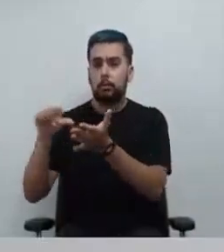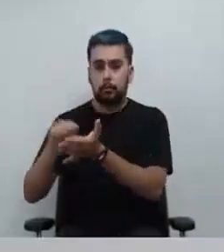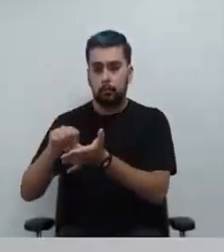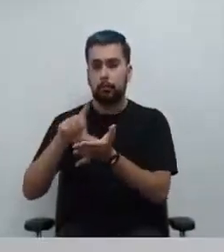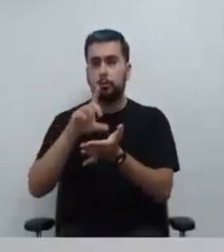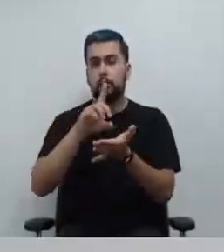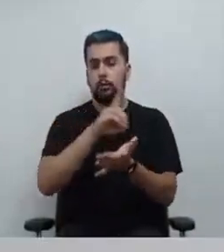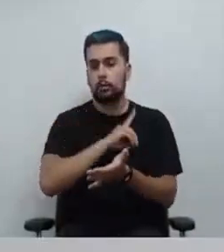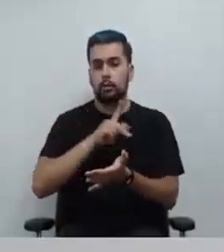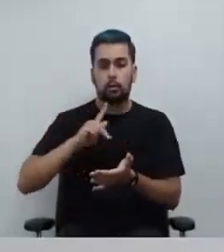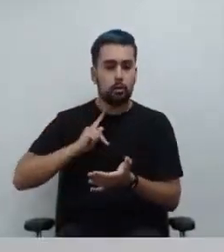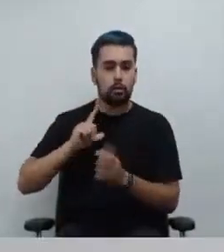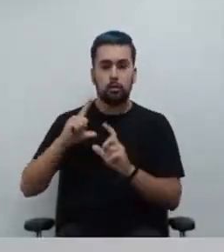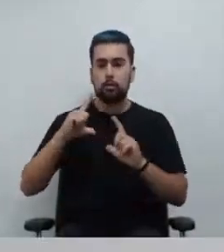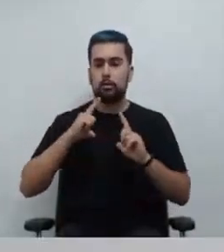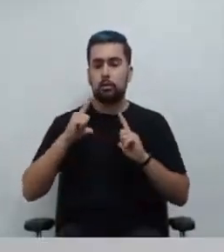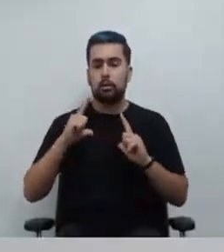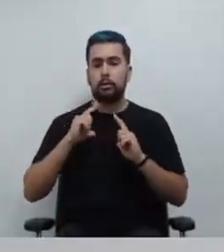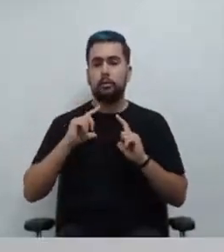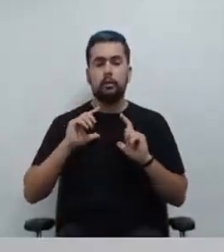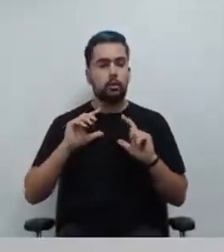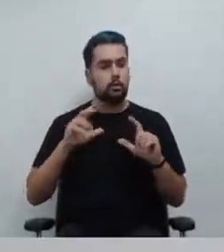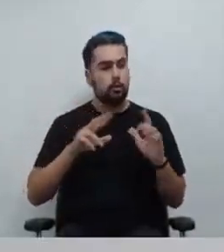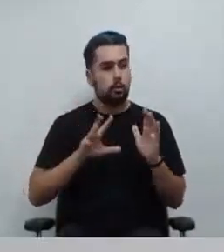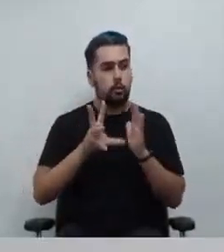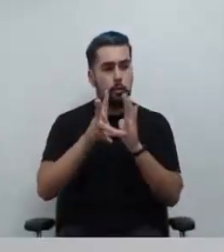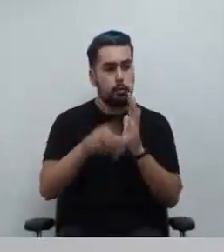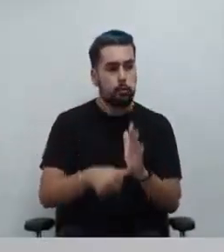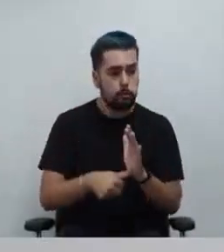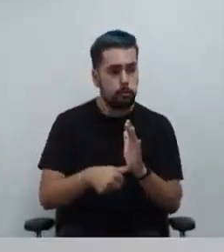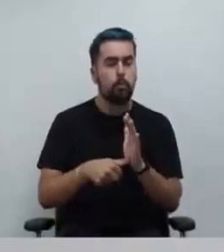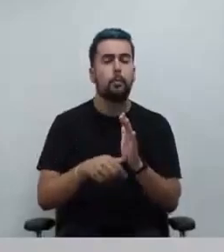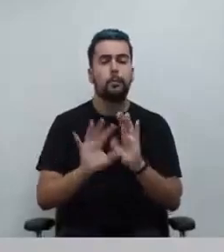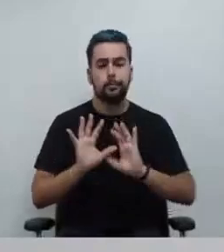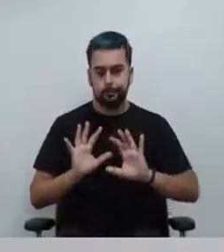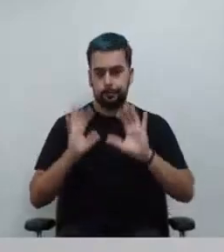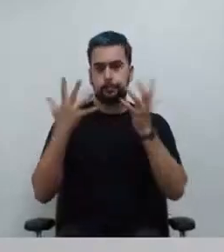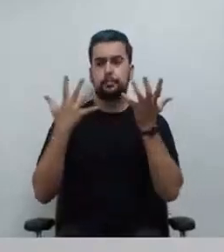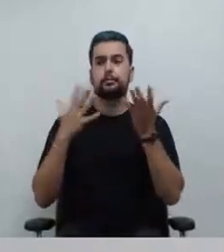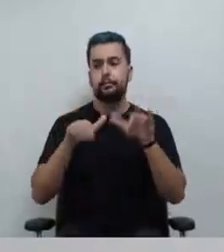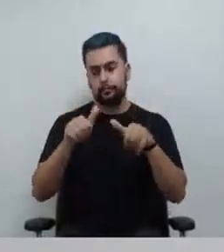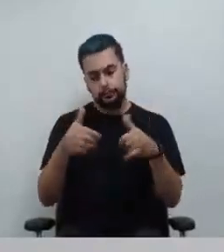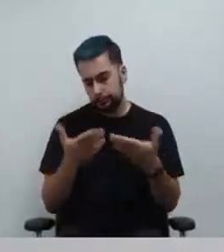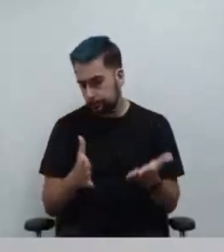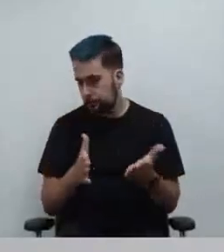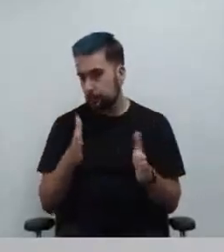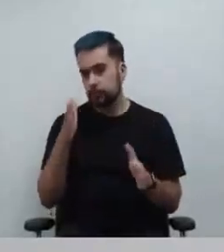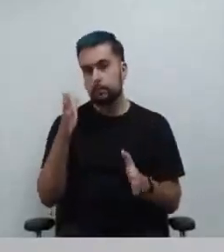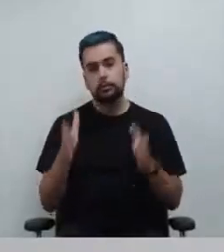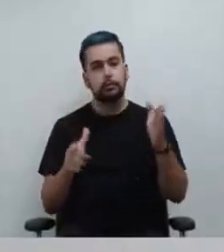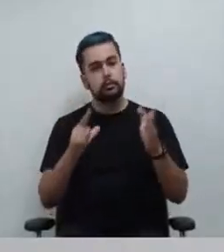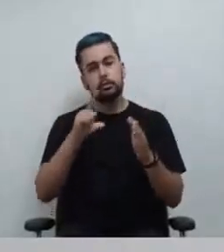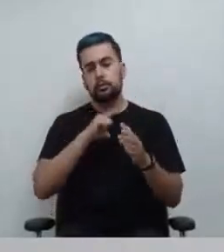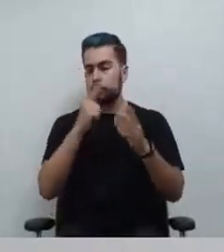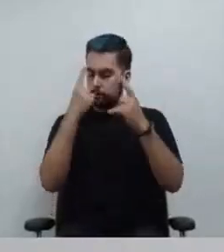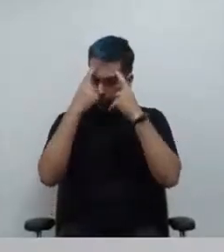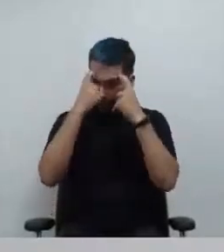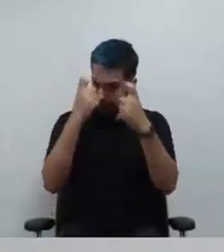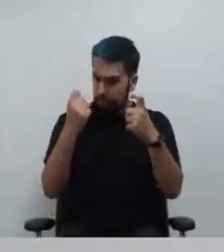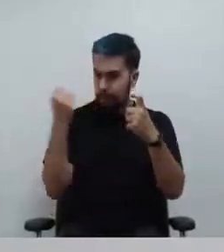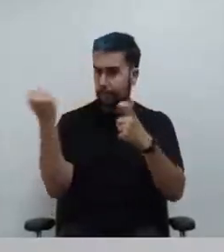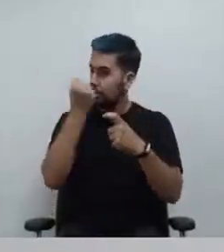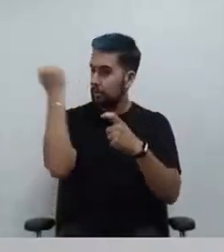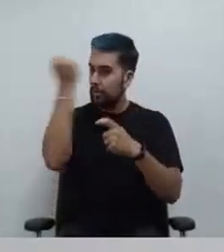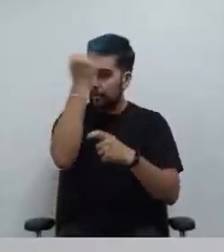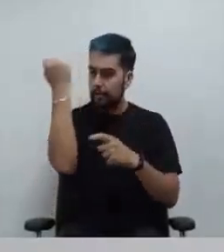tiveram ali, passaram 2 passagens por furto. Na verdade, não foi nem furto, foi roubo, que foi, enfim, empreendido com violência ou grave ameaça ali, durante